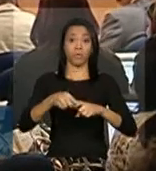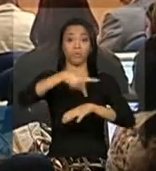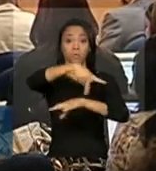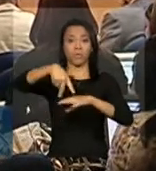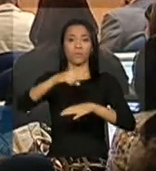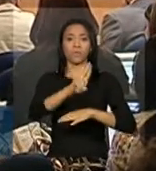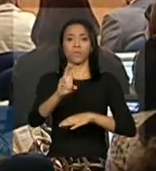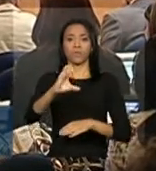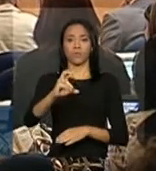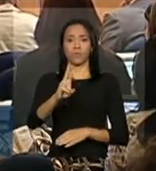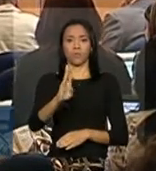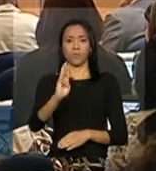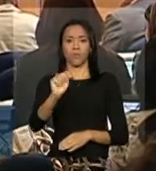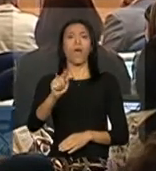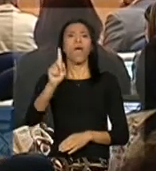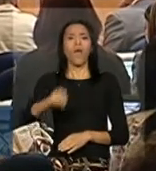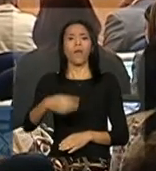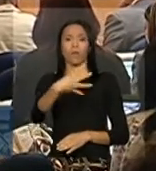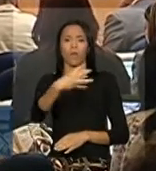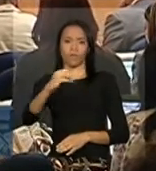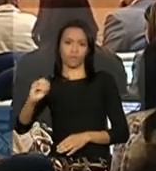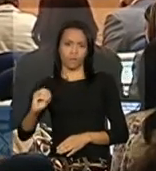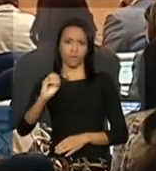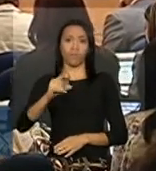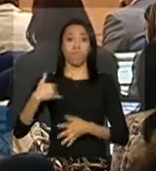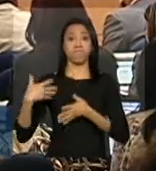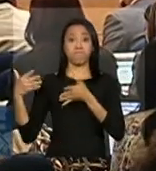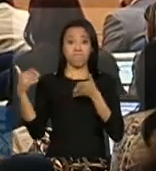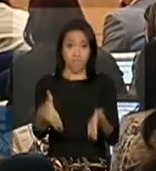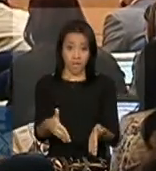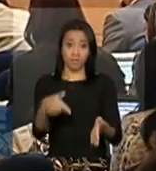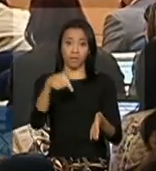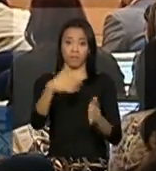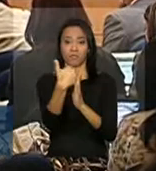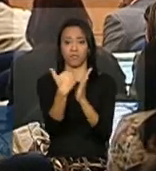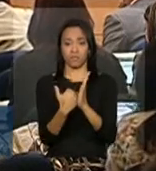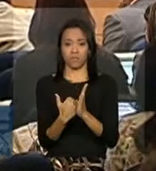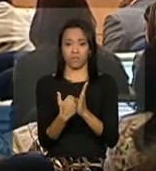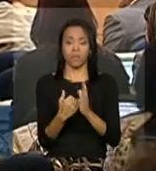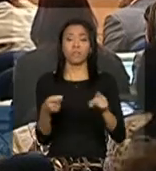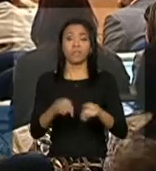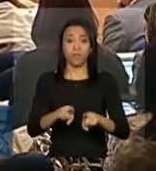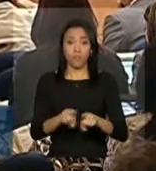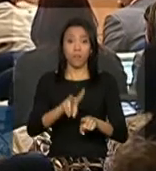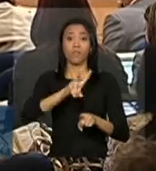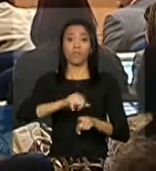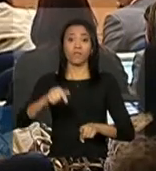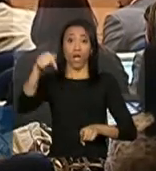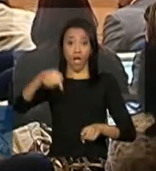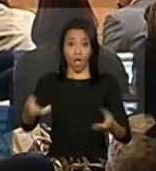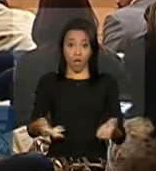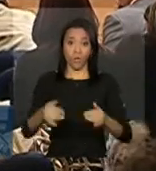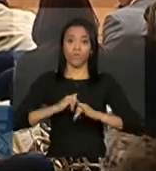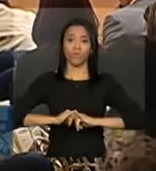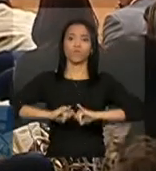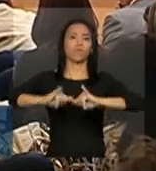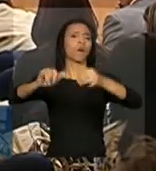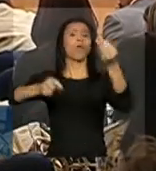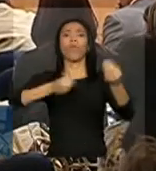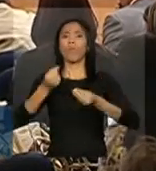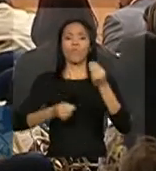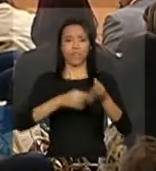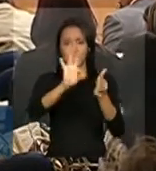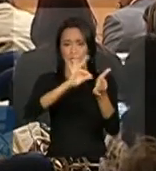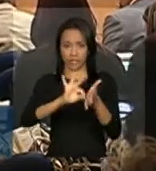400 profissionais cubanos que participam do programa também vai ser divulgado agora o balanço da segunda etapa de